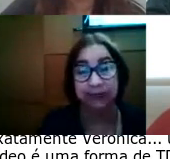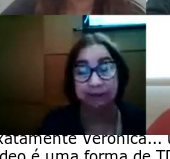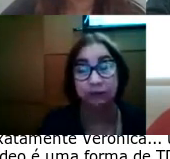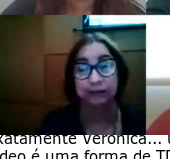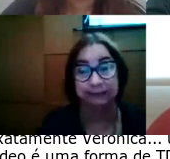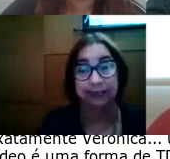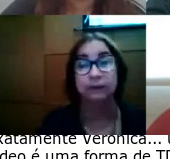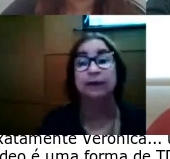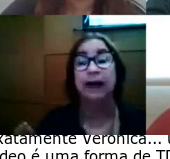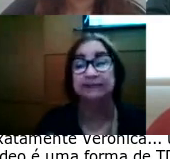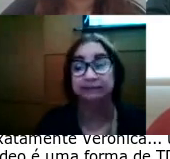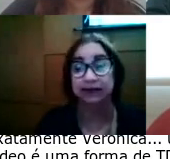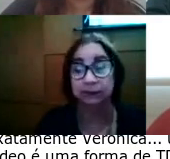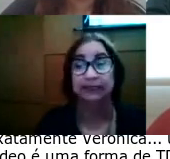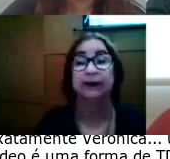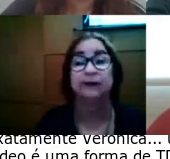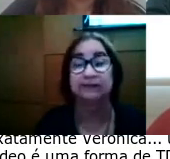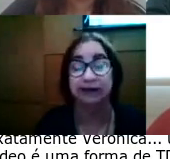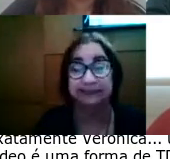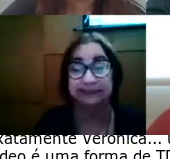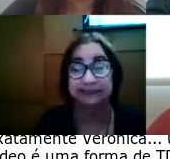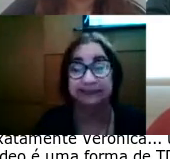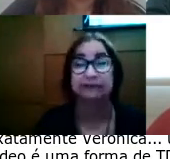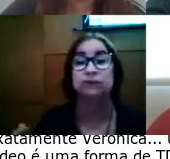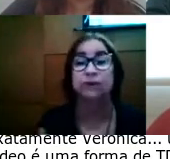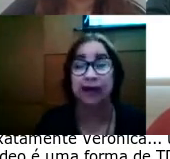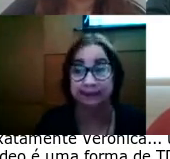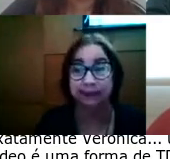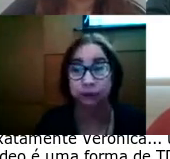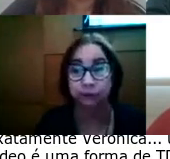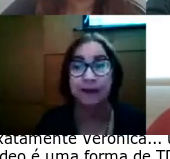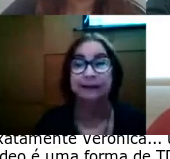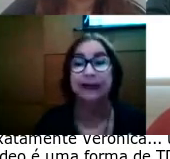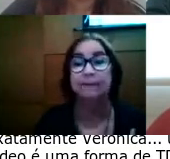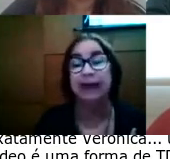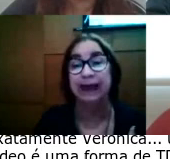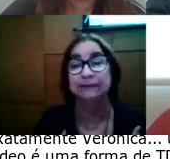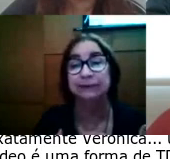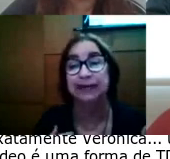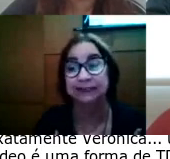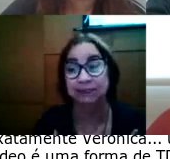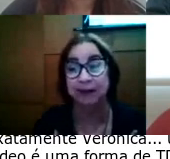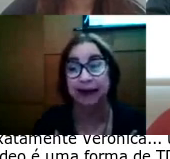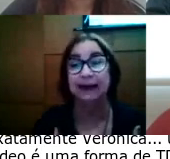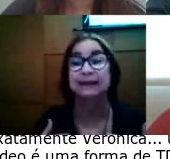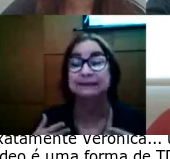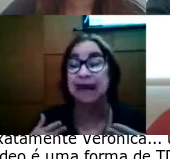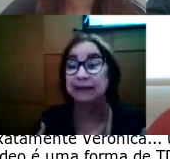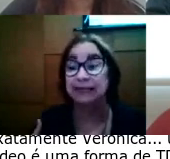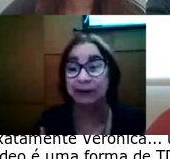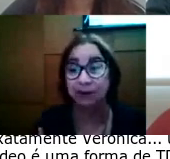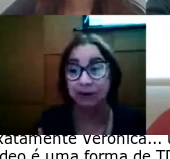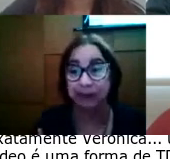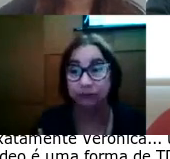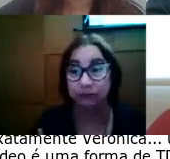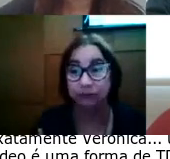fazer com que aquele paciente assine o termo autorizando a se fazer o TDO a fazer a busca ativa dos contatos e